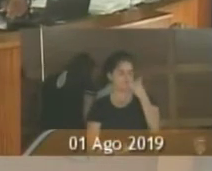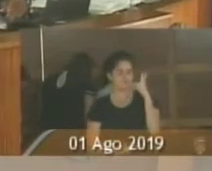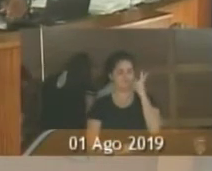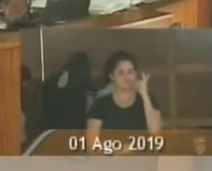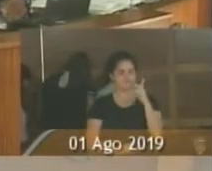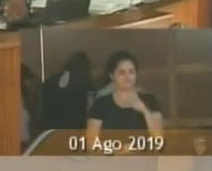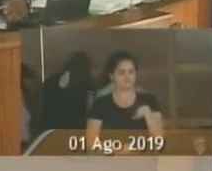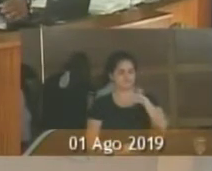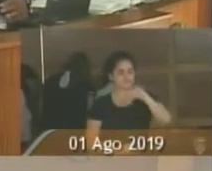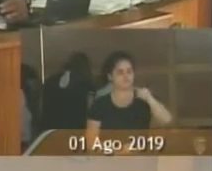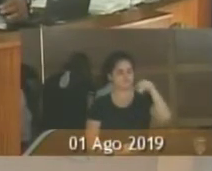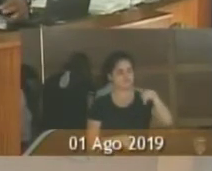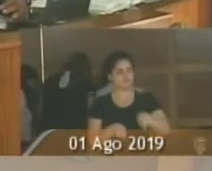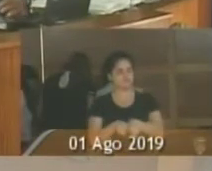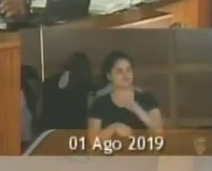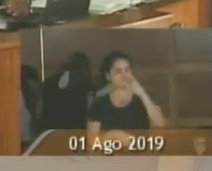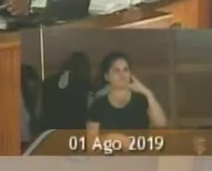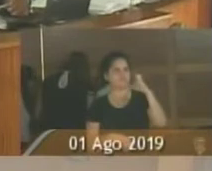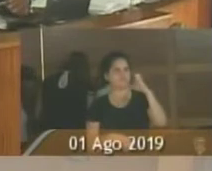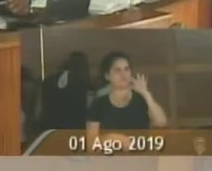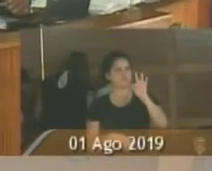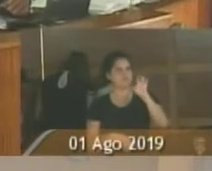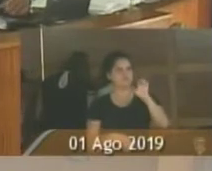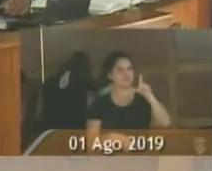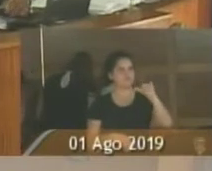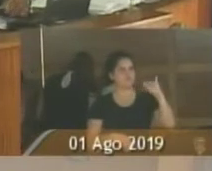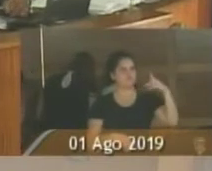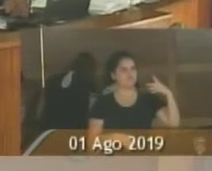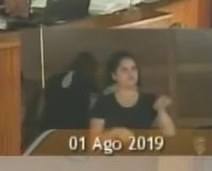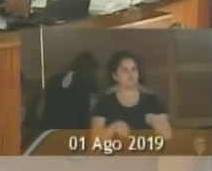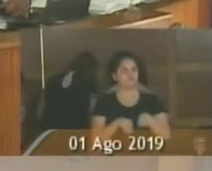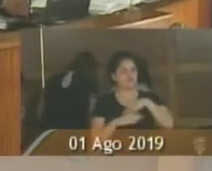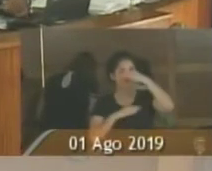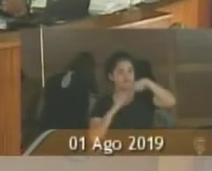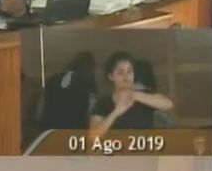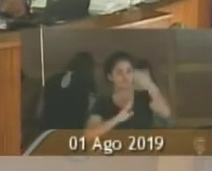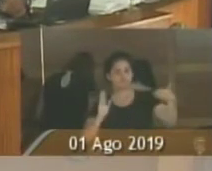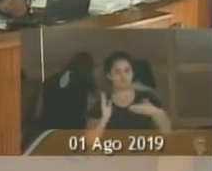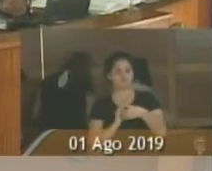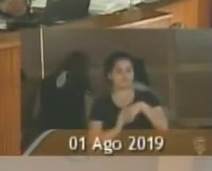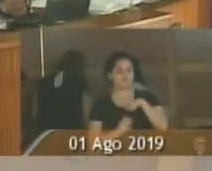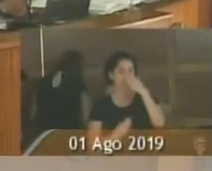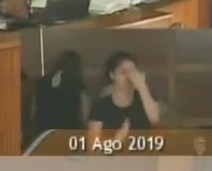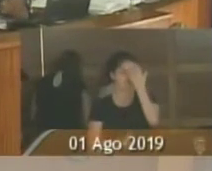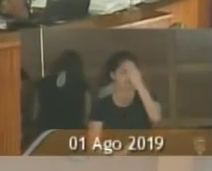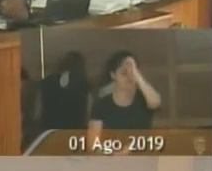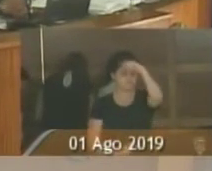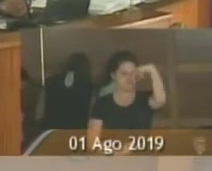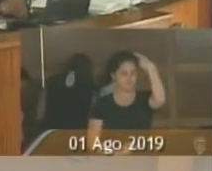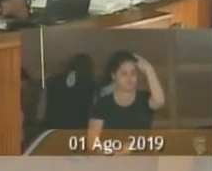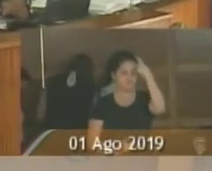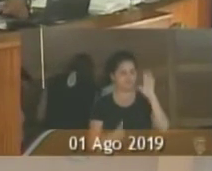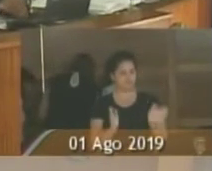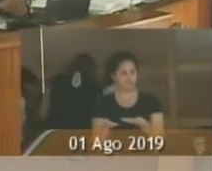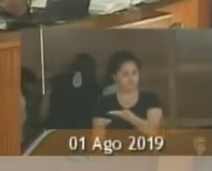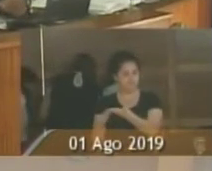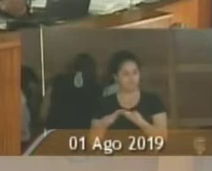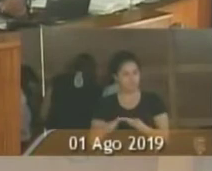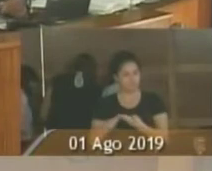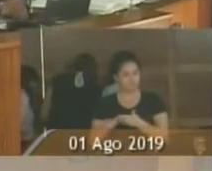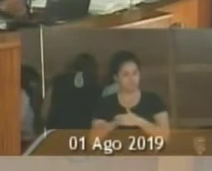ao senhor Felipe La Rosa e, acima de tudo, ao prefeito Fernando Jordão, né, que agora também começou a chegar o material